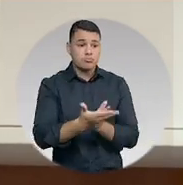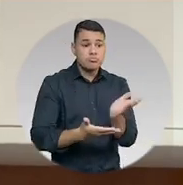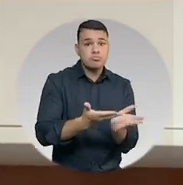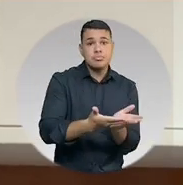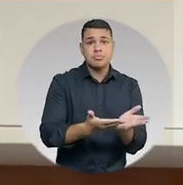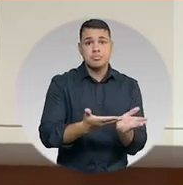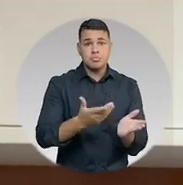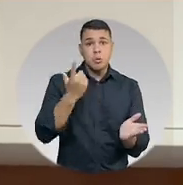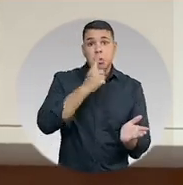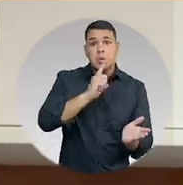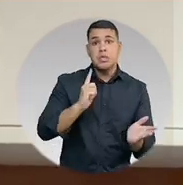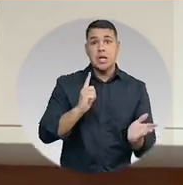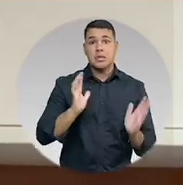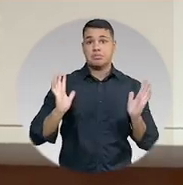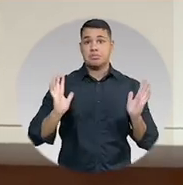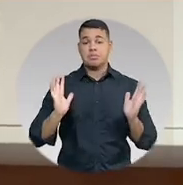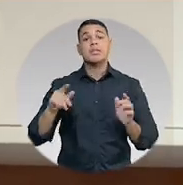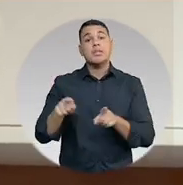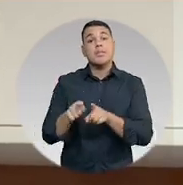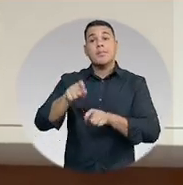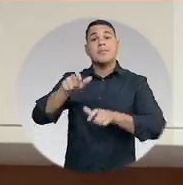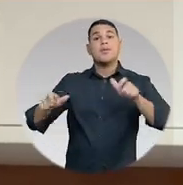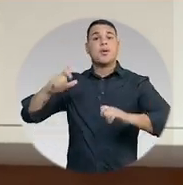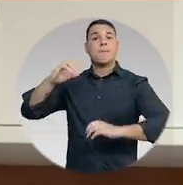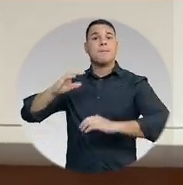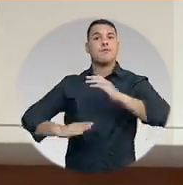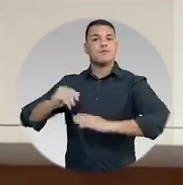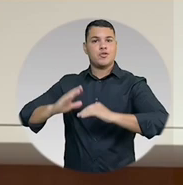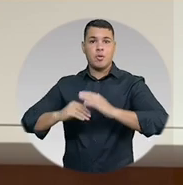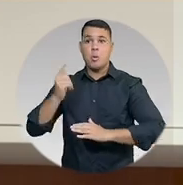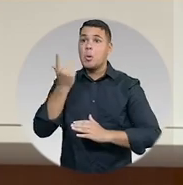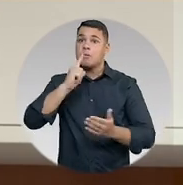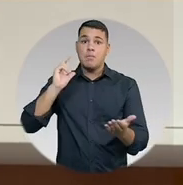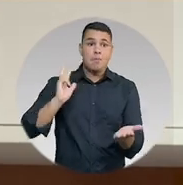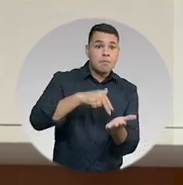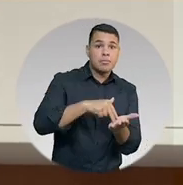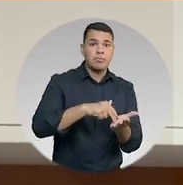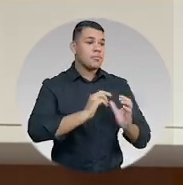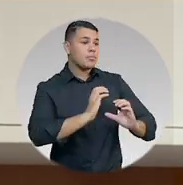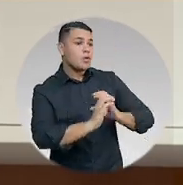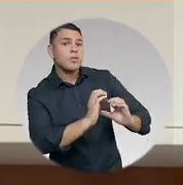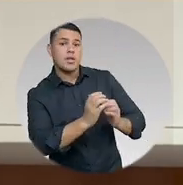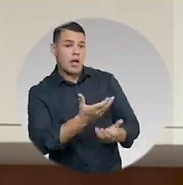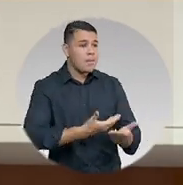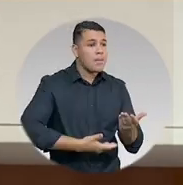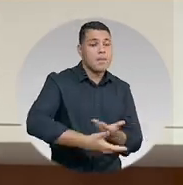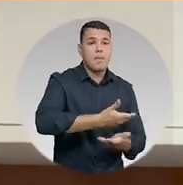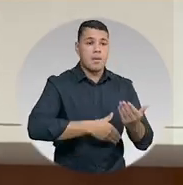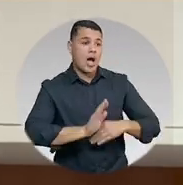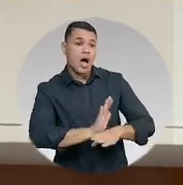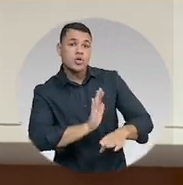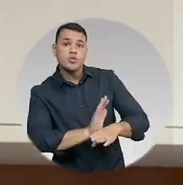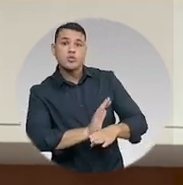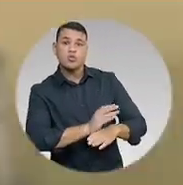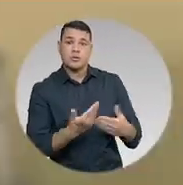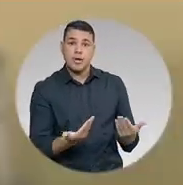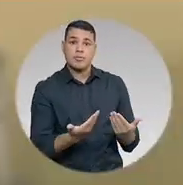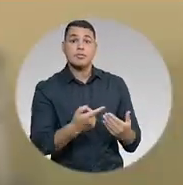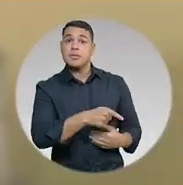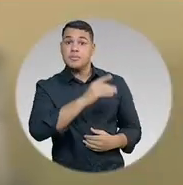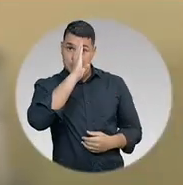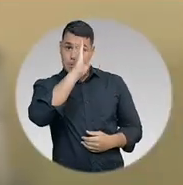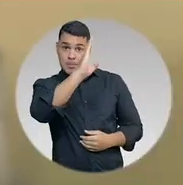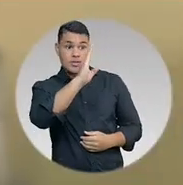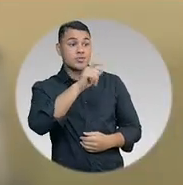ainda é limitada. Então, existe também a questão da acessibilidade geográfica e organizacional do serviço para acolher essa